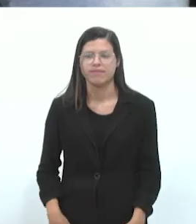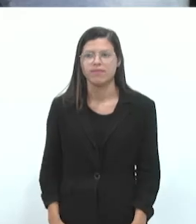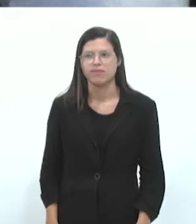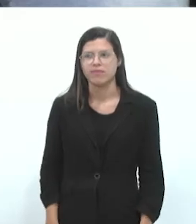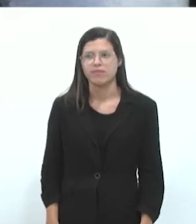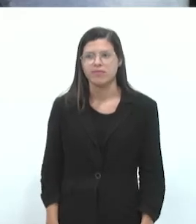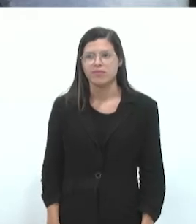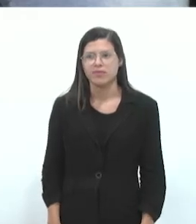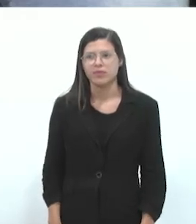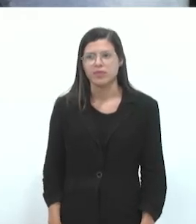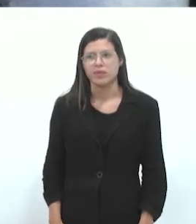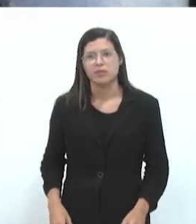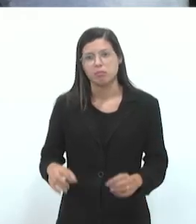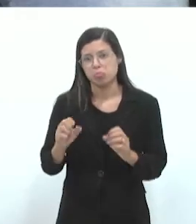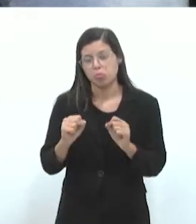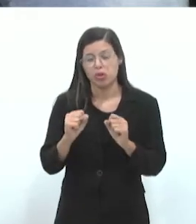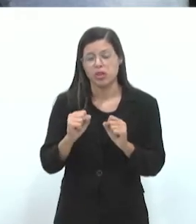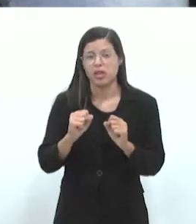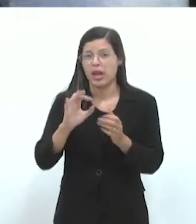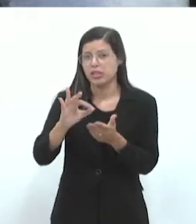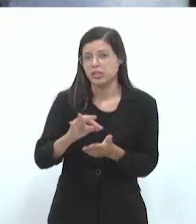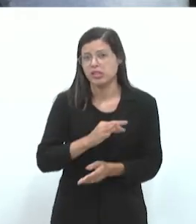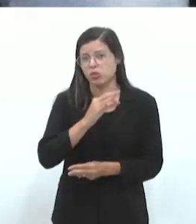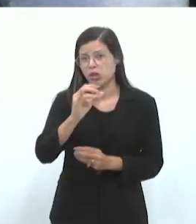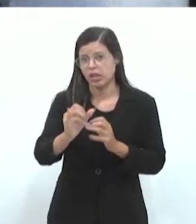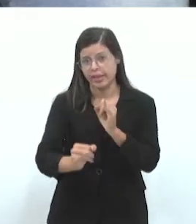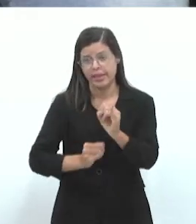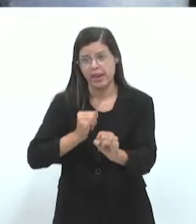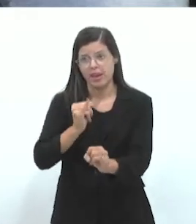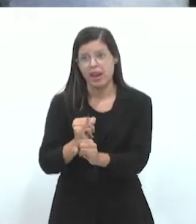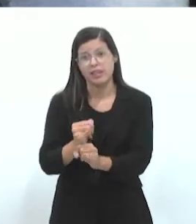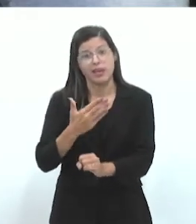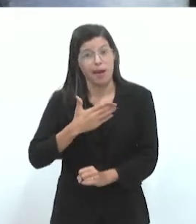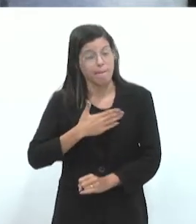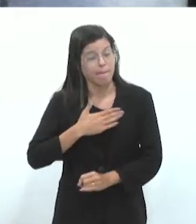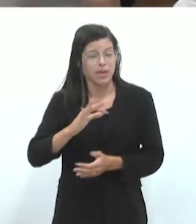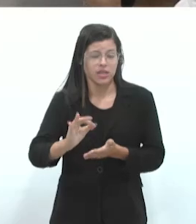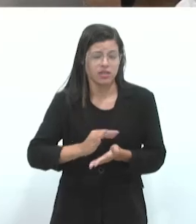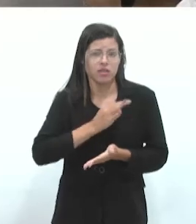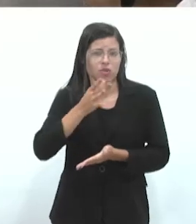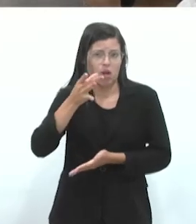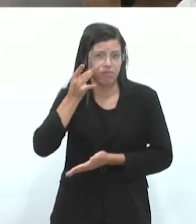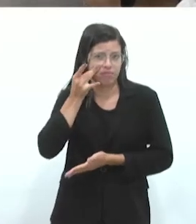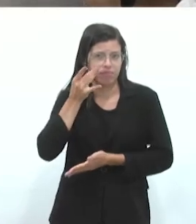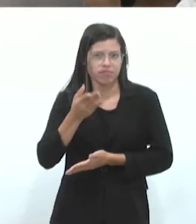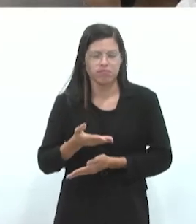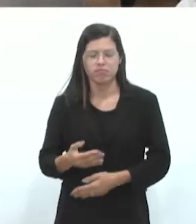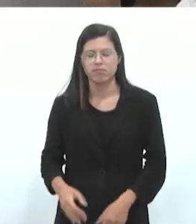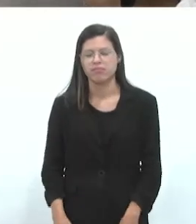assinatura eletrônica. A minha é de corpo presente, a minha assinatura.